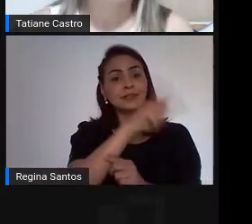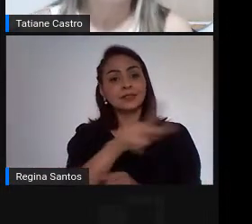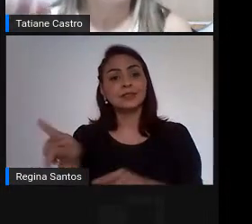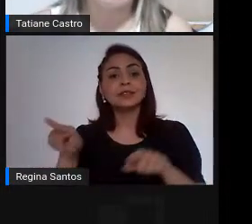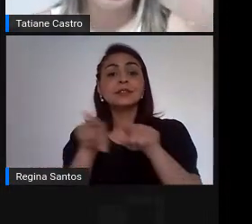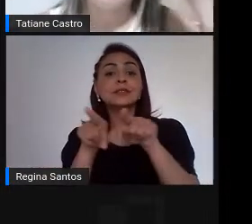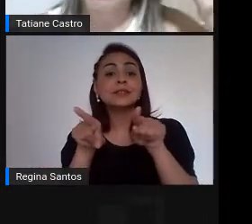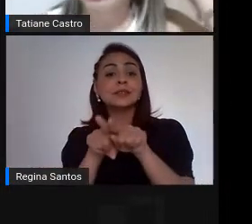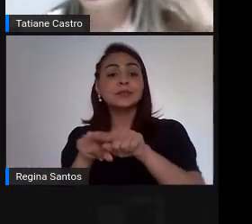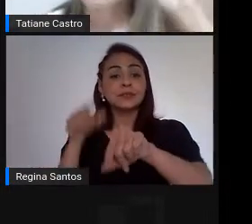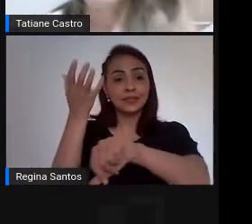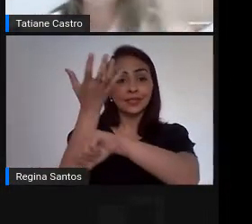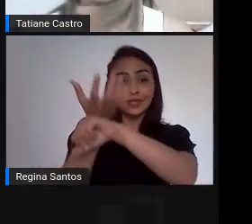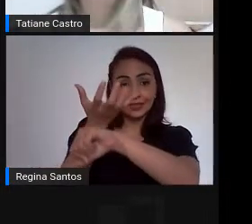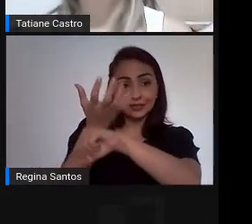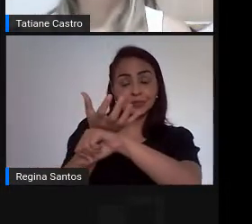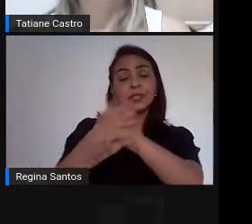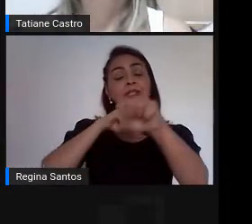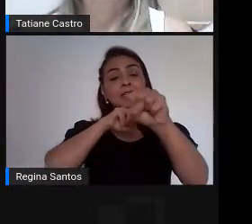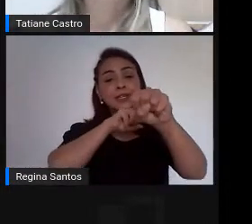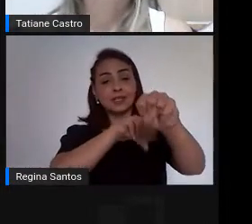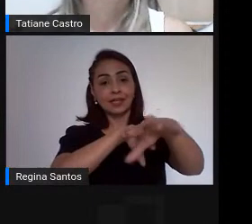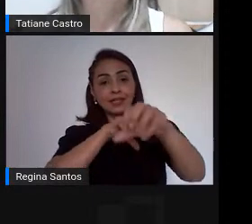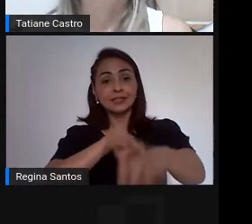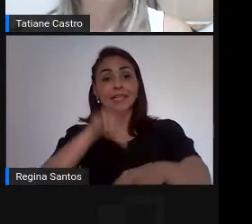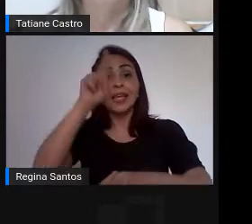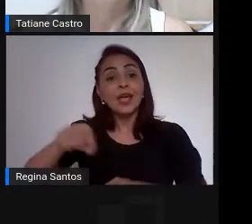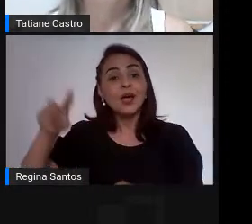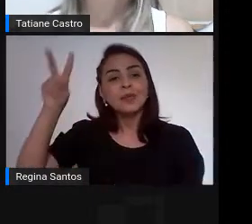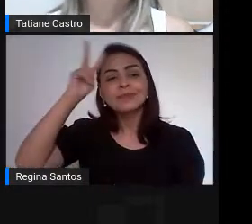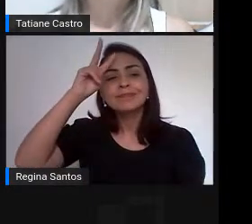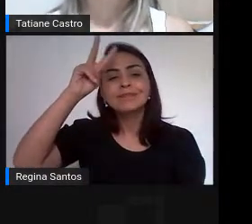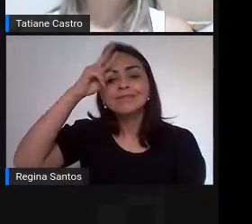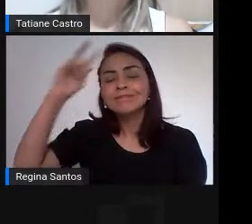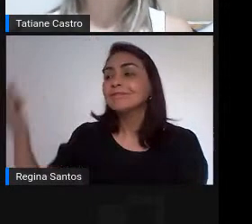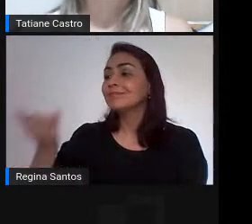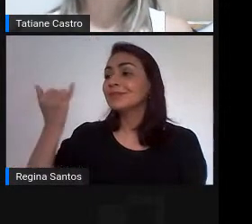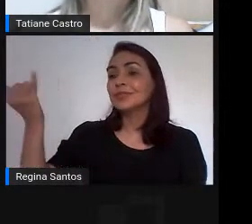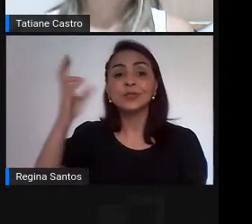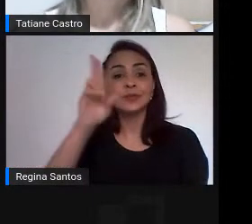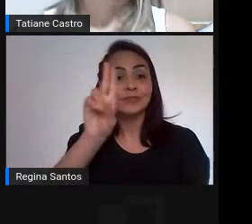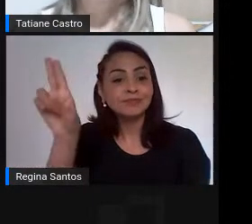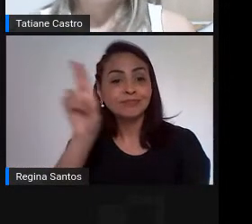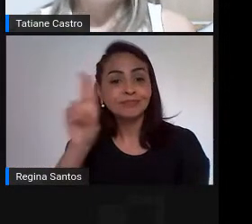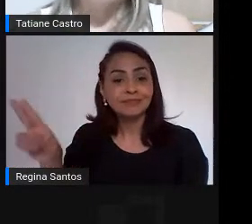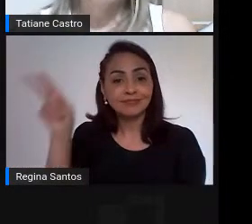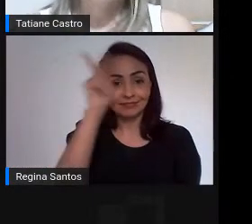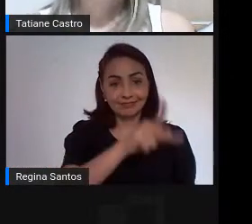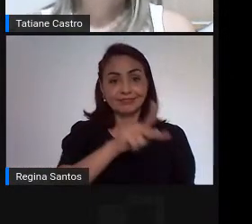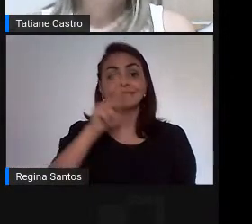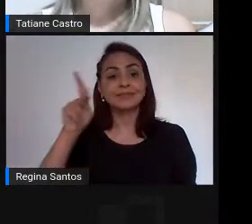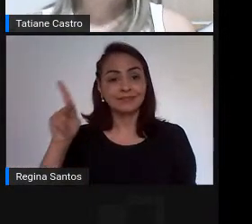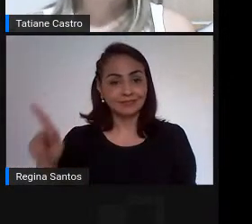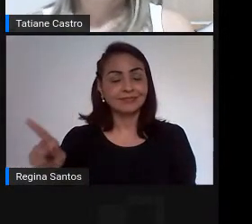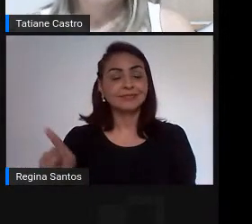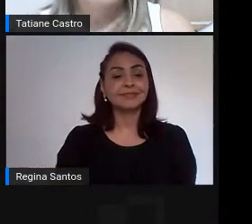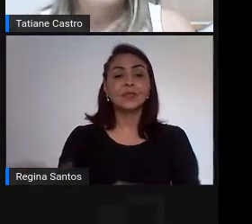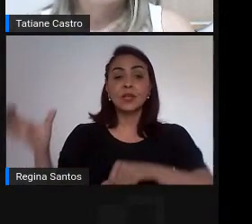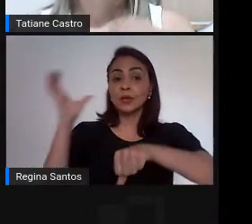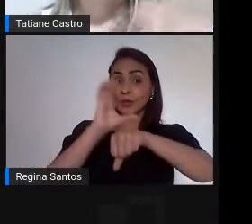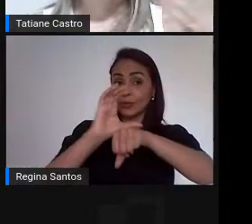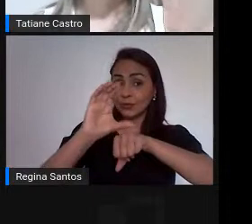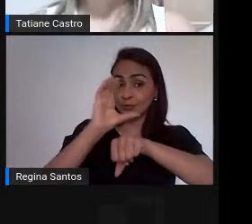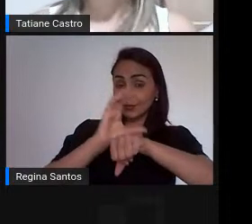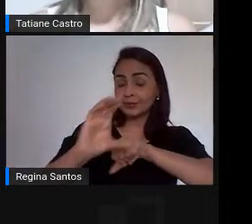poderiam ministrar. Então, acho isso uma memória interessante, que são os nomes dos professores. O curso de letras